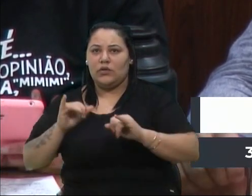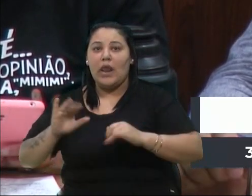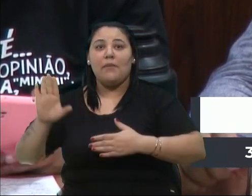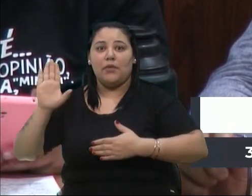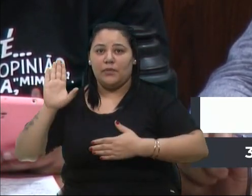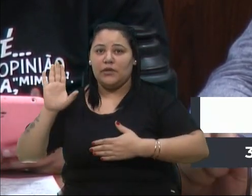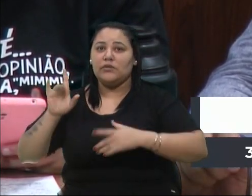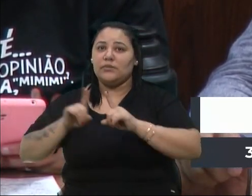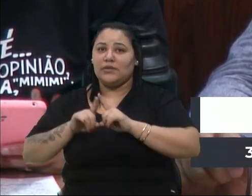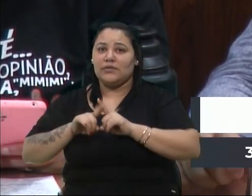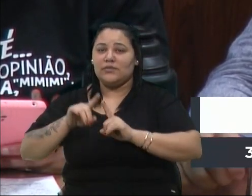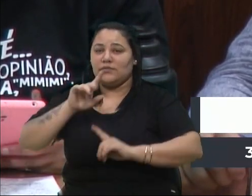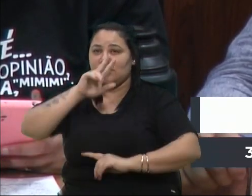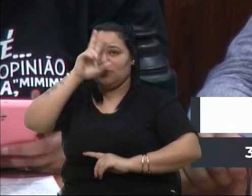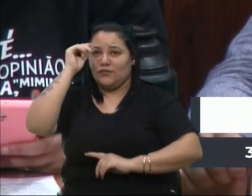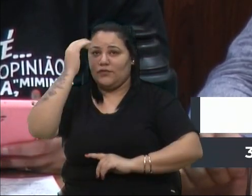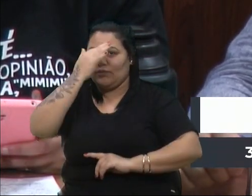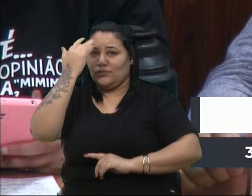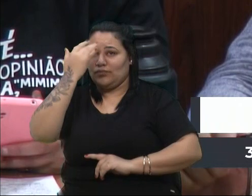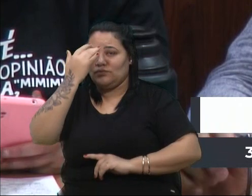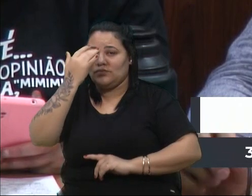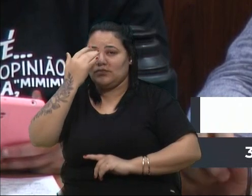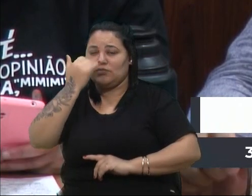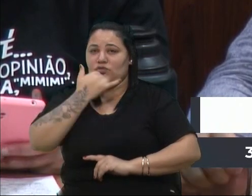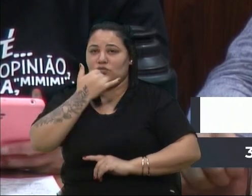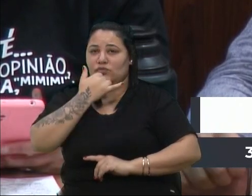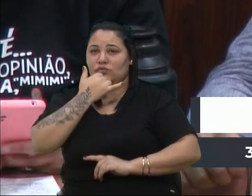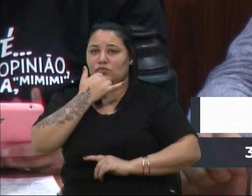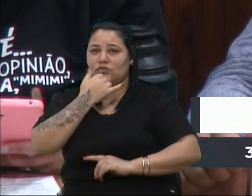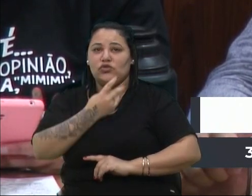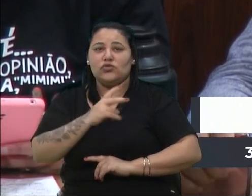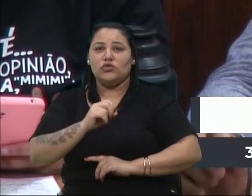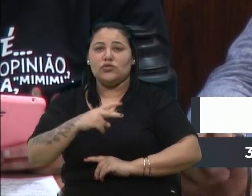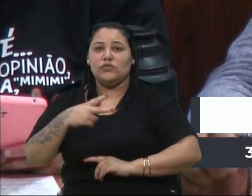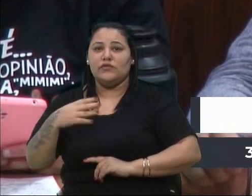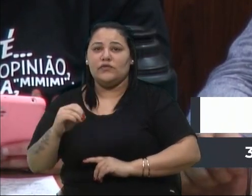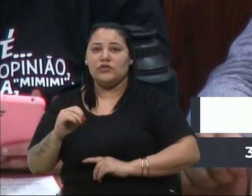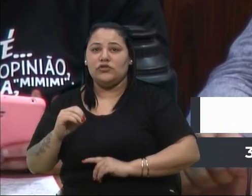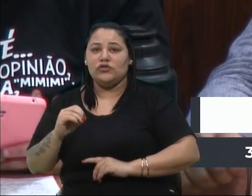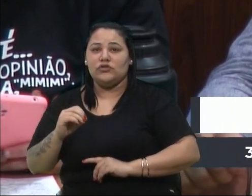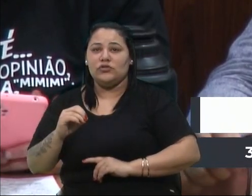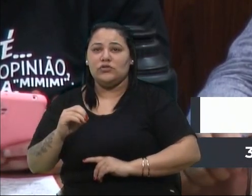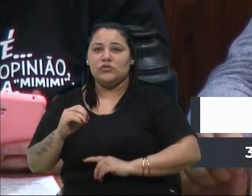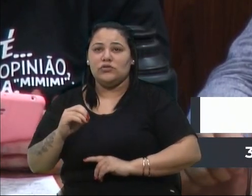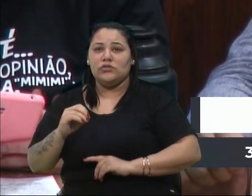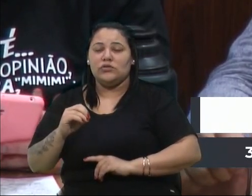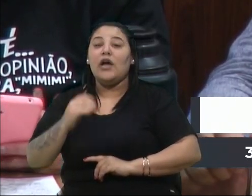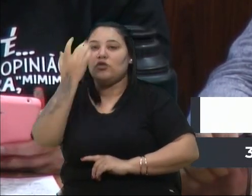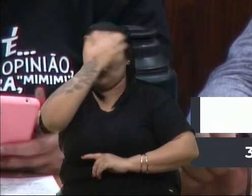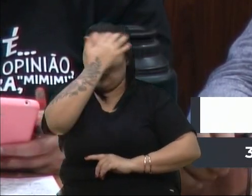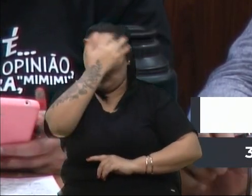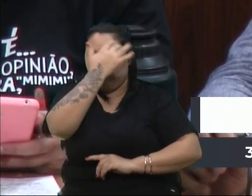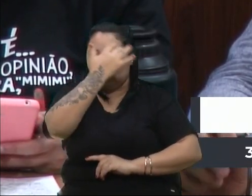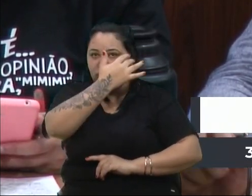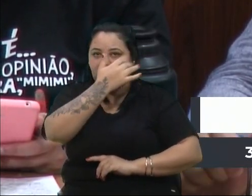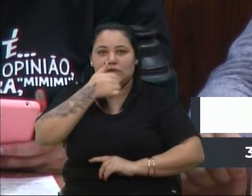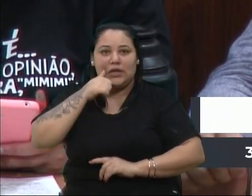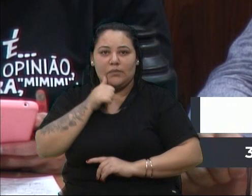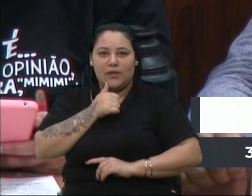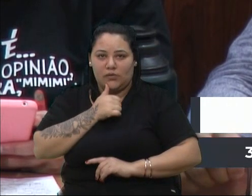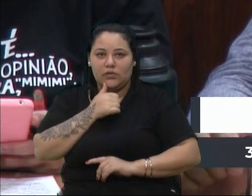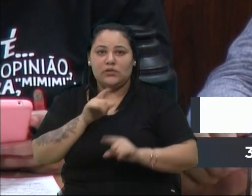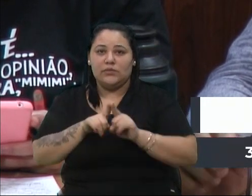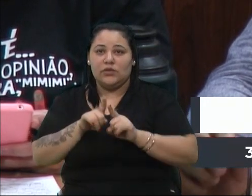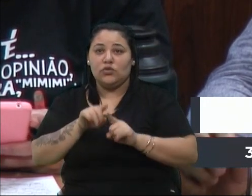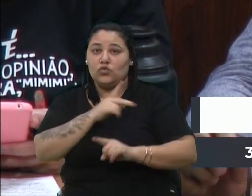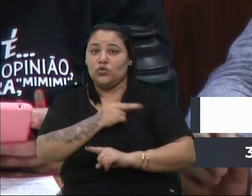prometeu. Os alagamentos lá do Valão, da mesma forma, na campanha eleitoral do prefeito Adiló e da vice-prefeita Paula,